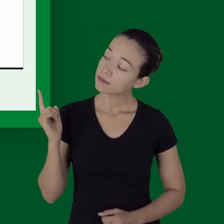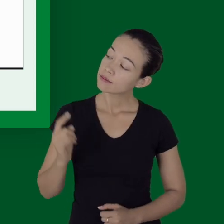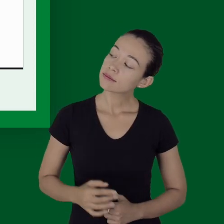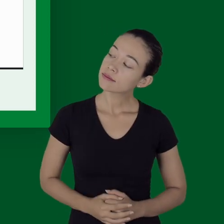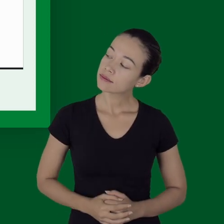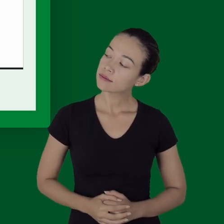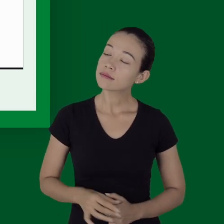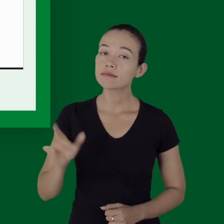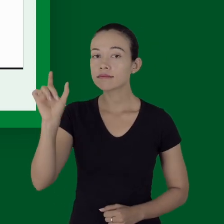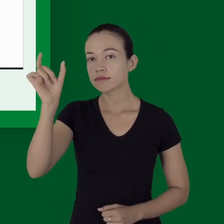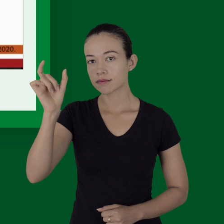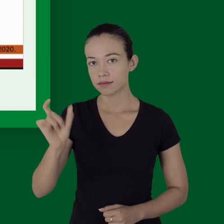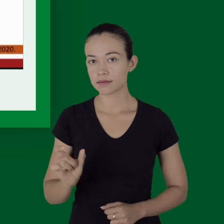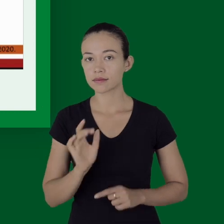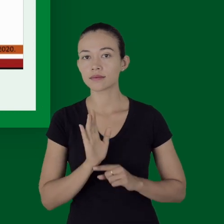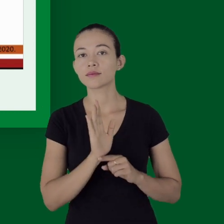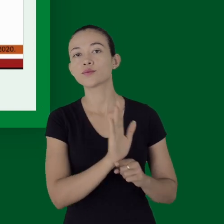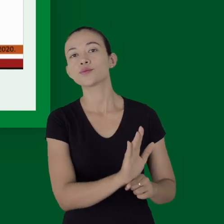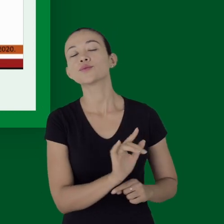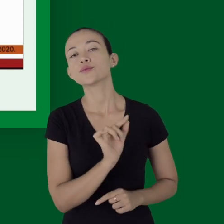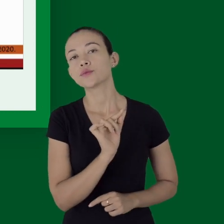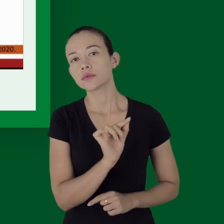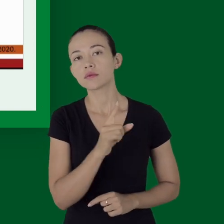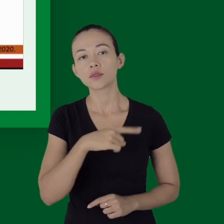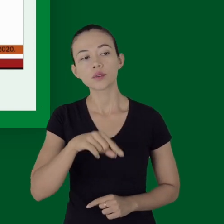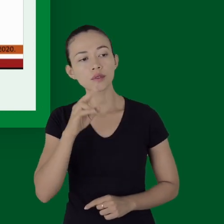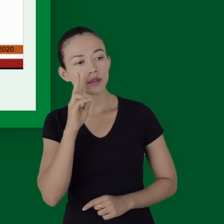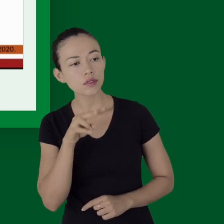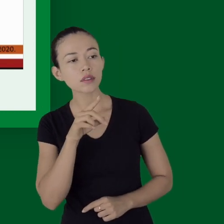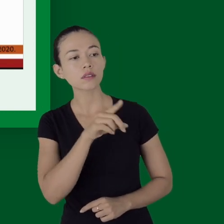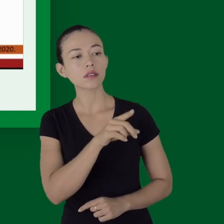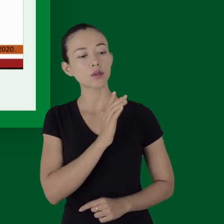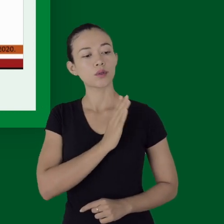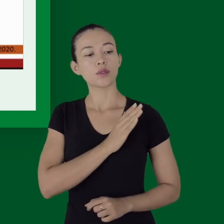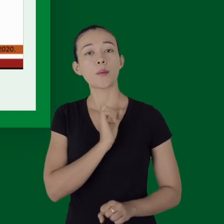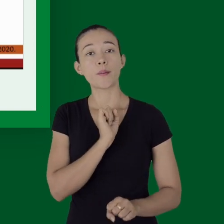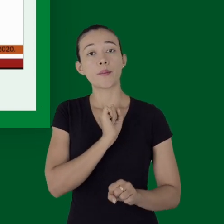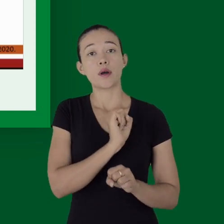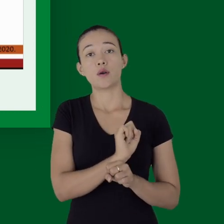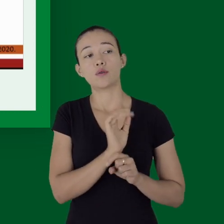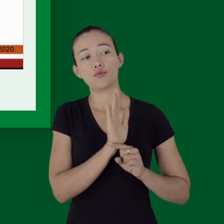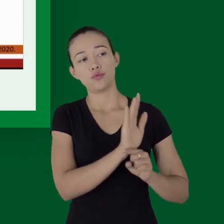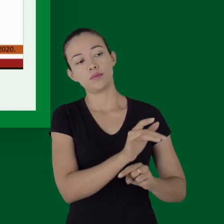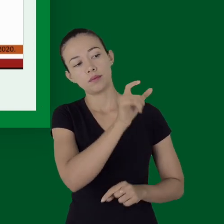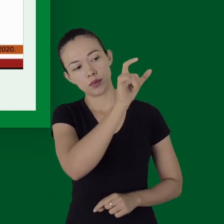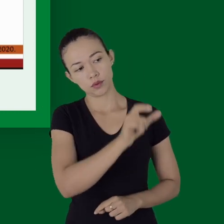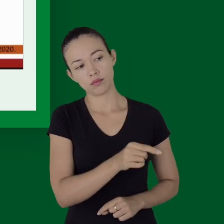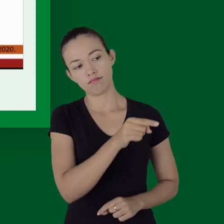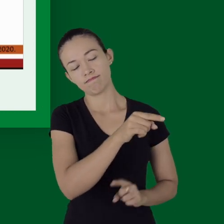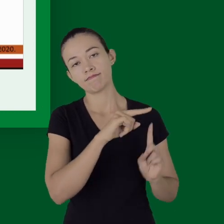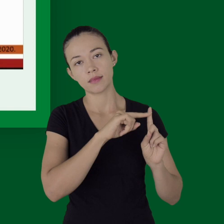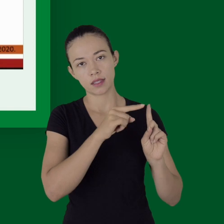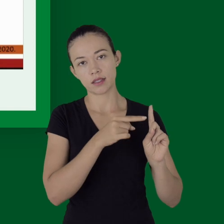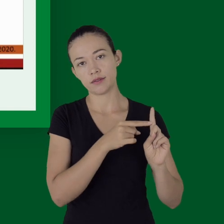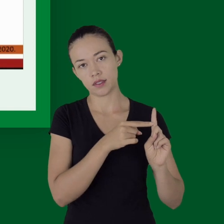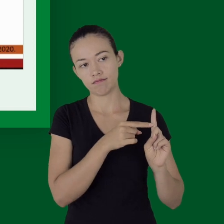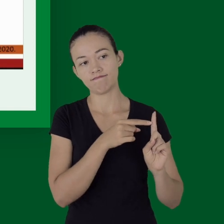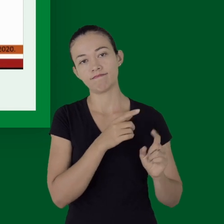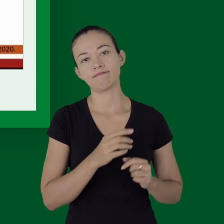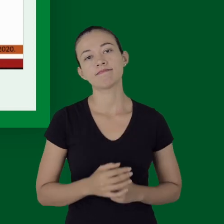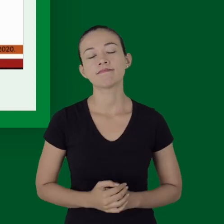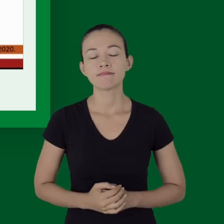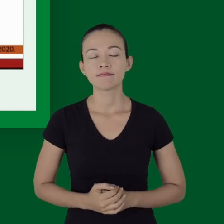Então, é isso, gente. Para finalizar, eu vou falar aqui do algoritmo para PCR na gravidez, né, que é uma situação